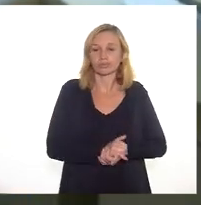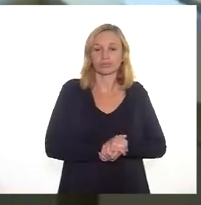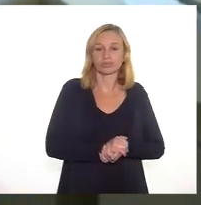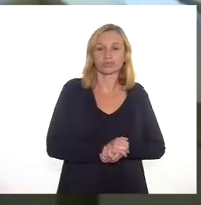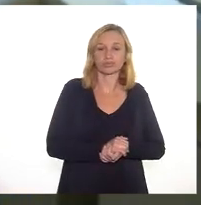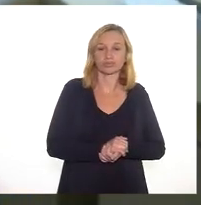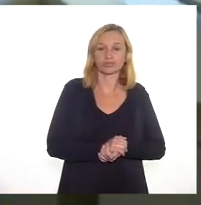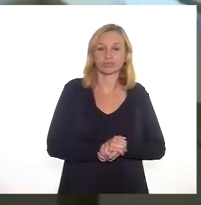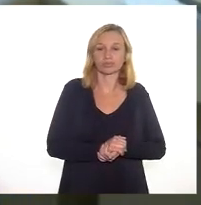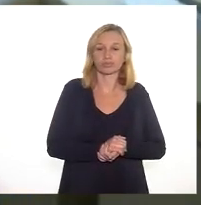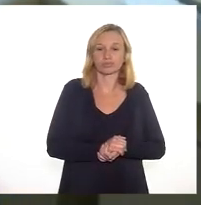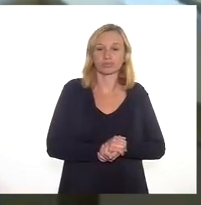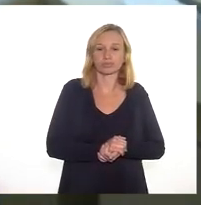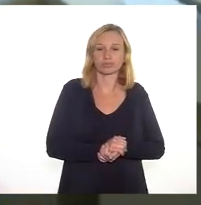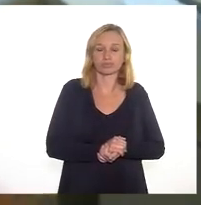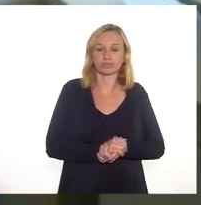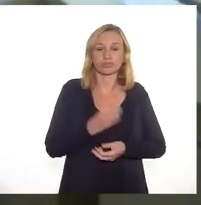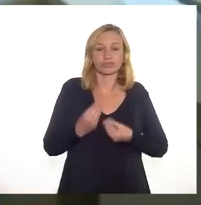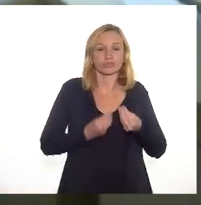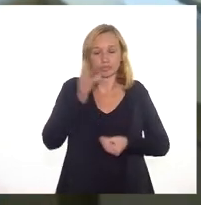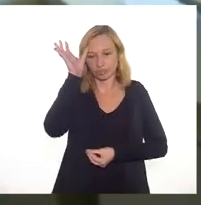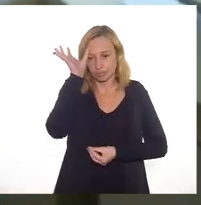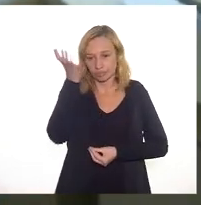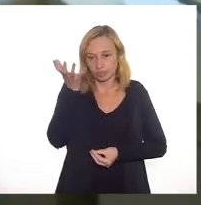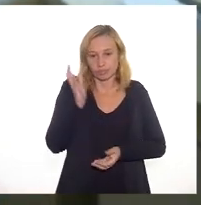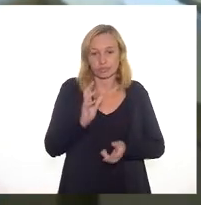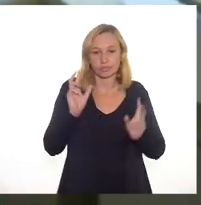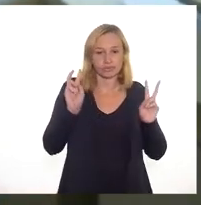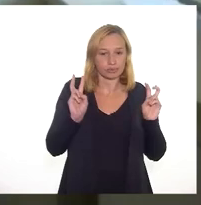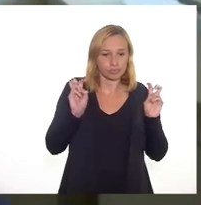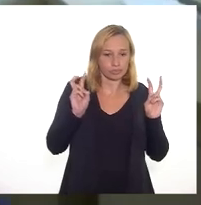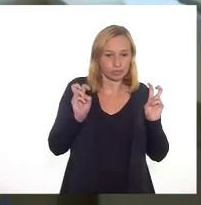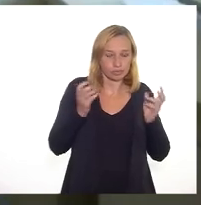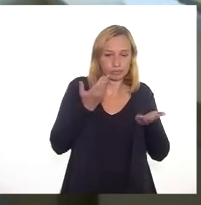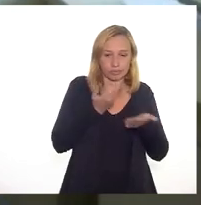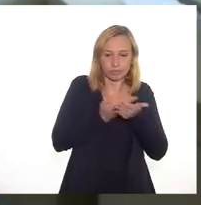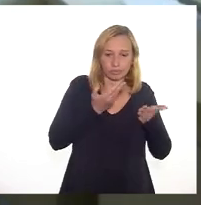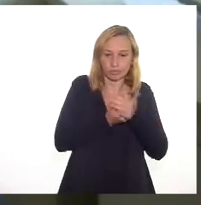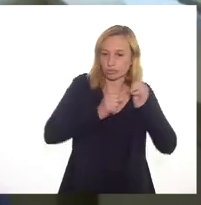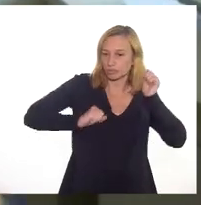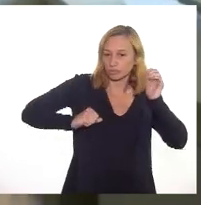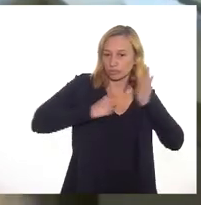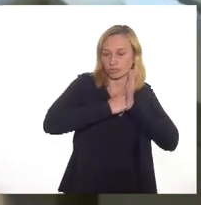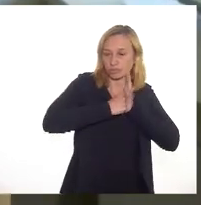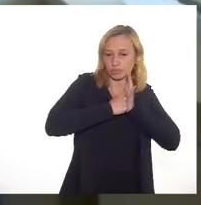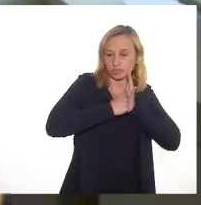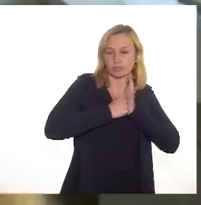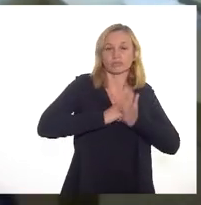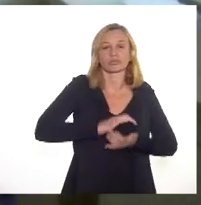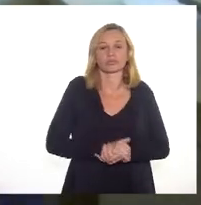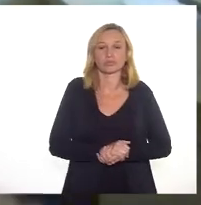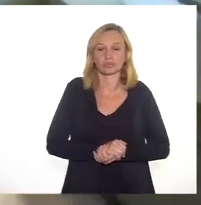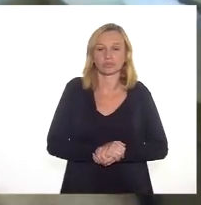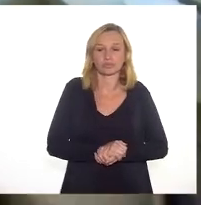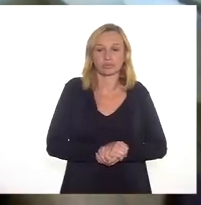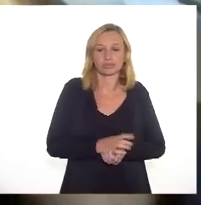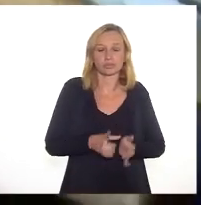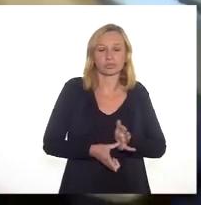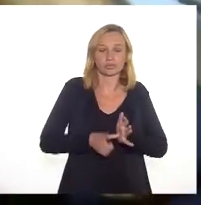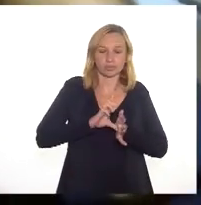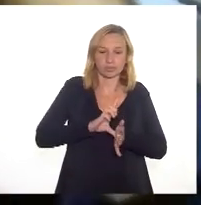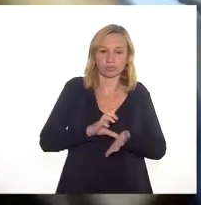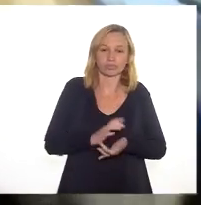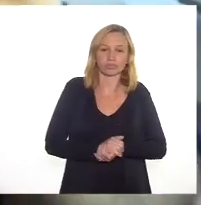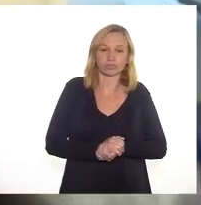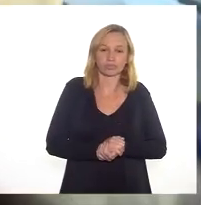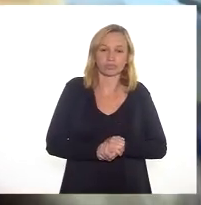Como resolver a questão do estudo do impacto que não está concluído. Então, a gente está com uma...